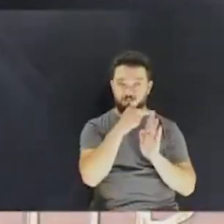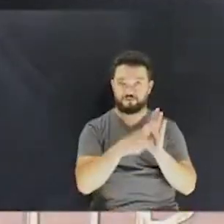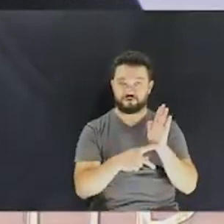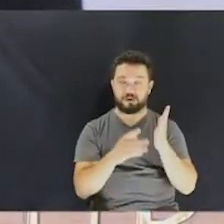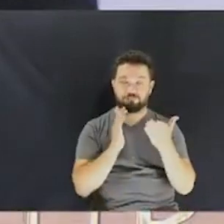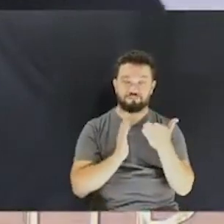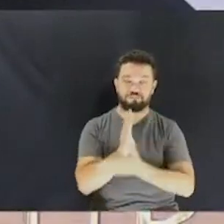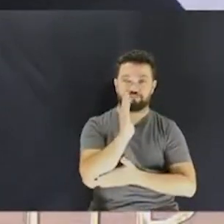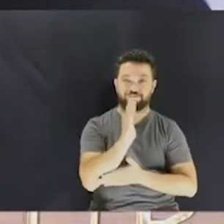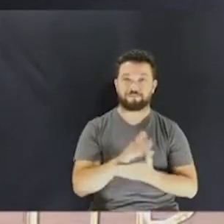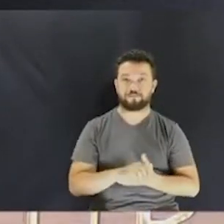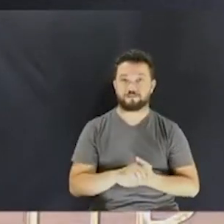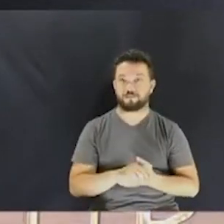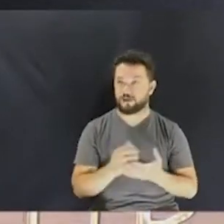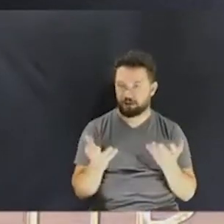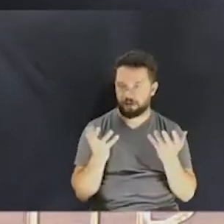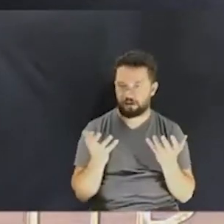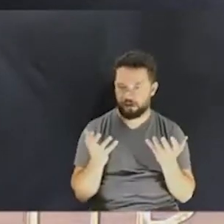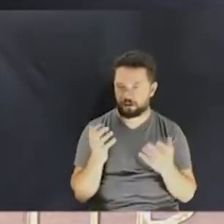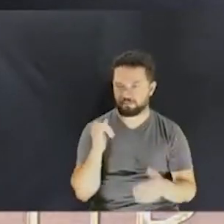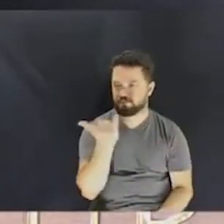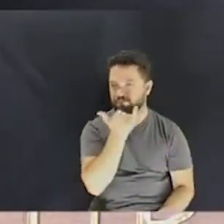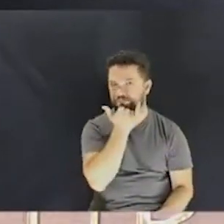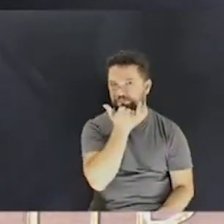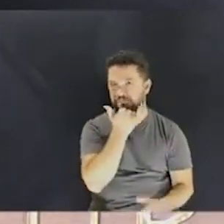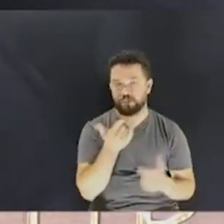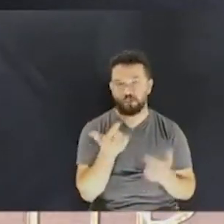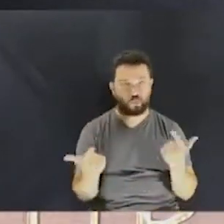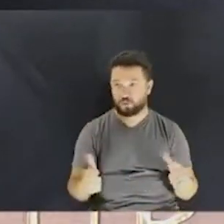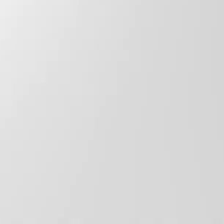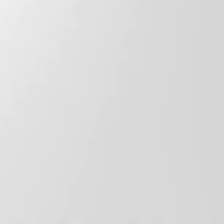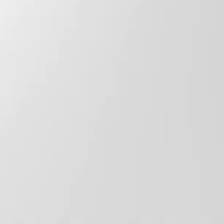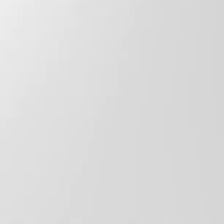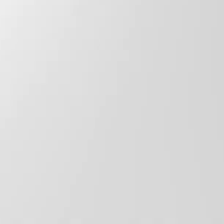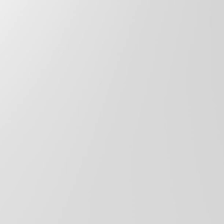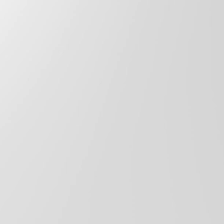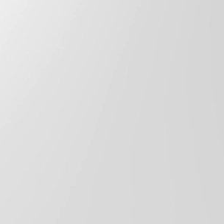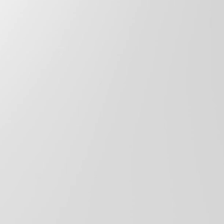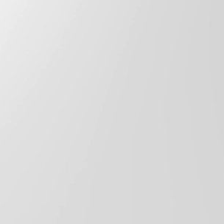justificar o voto. Não temos, então está encerrada a pauta.